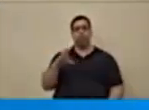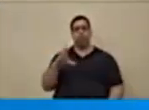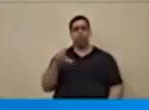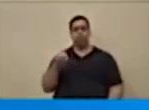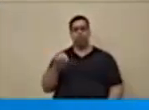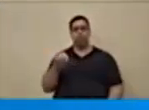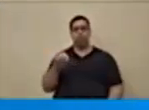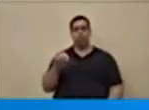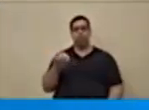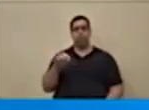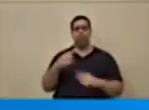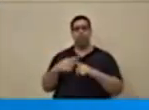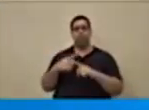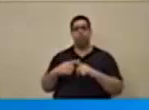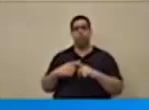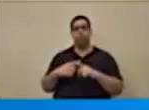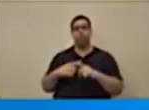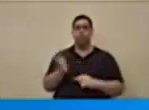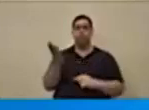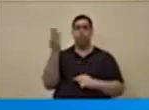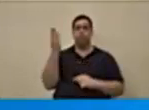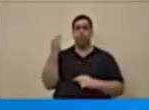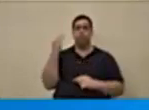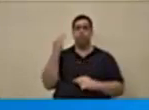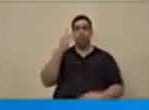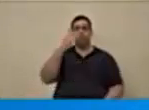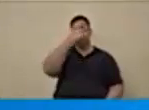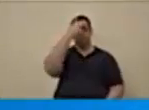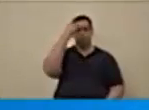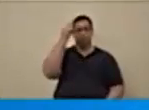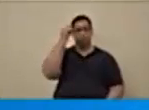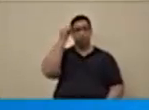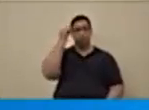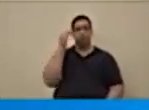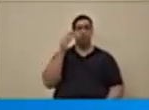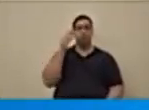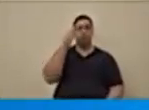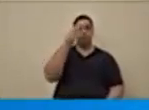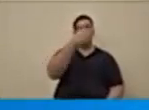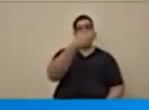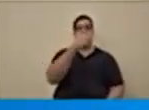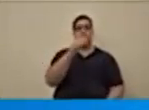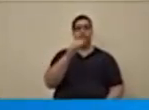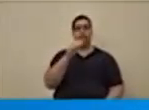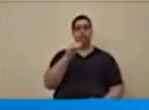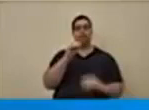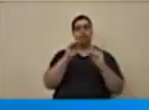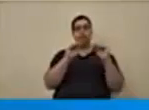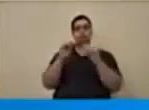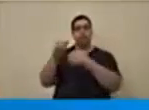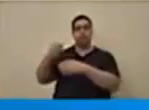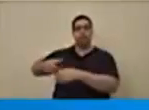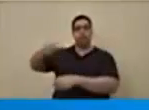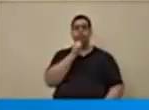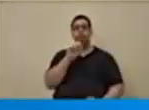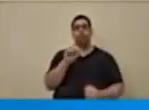para exigir que foi pedido para o prefeito para ele estar indo lá fazer a regularização para colocar os postes, que só faltava eles